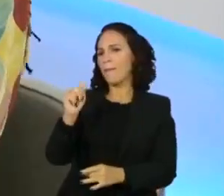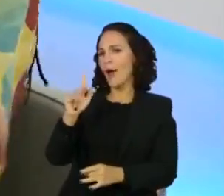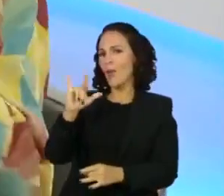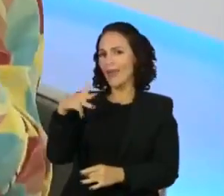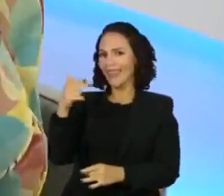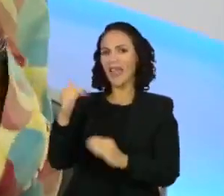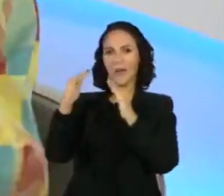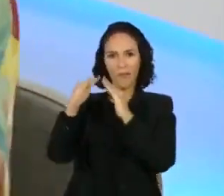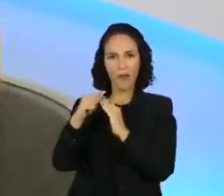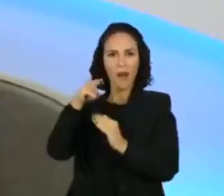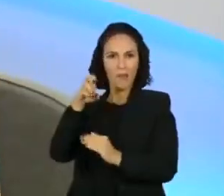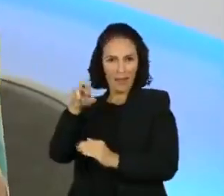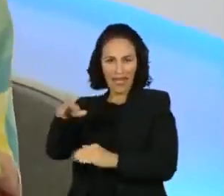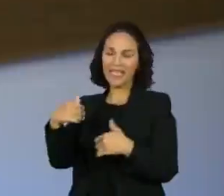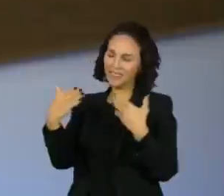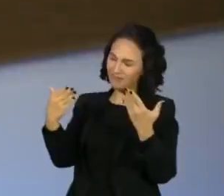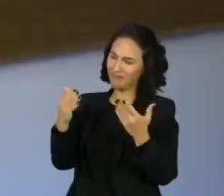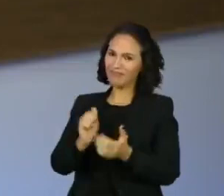do Meyer.